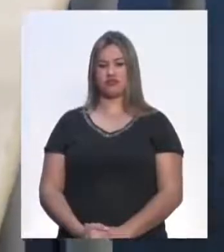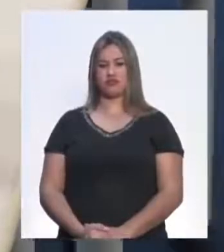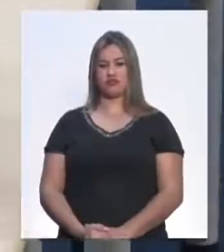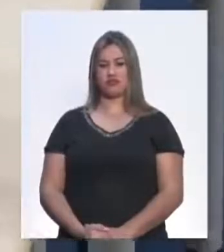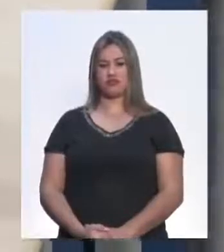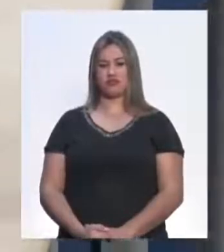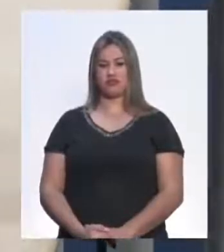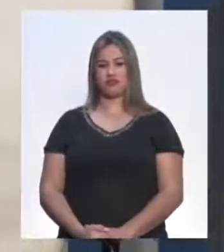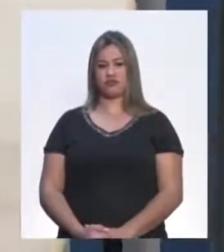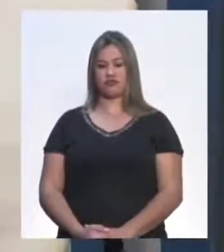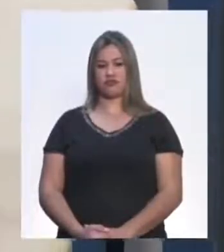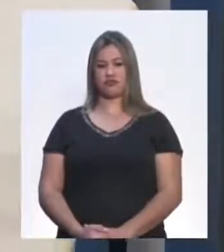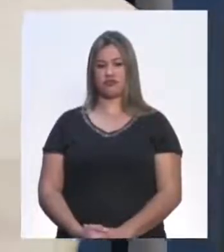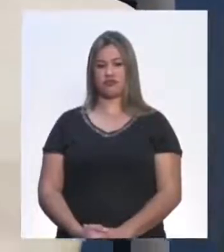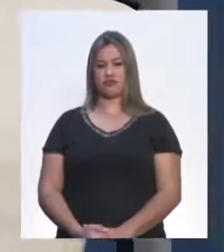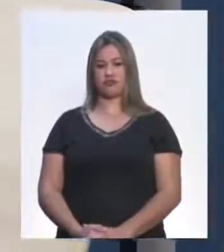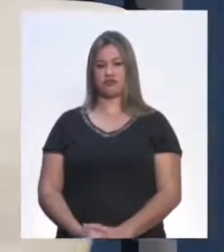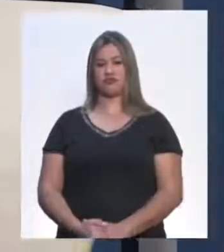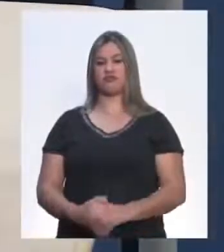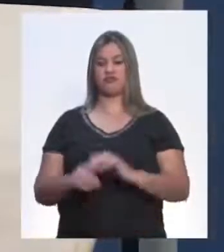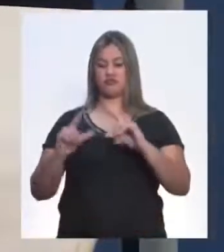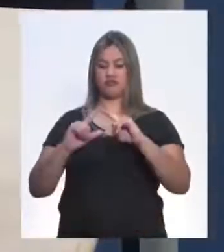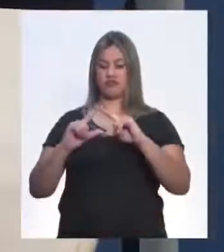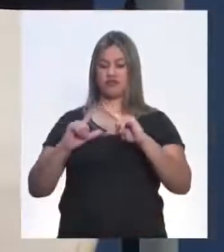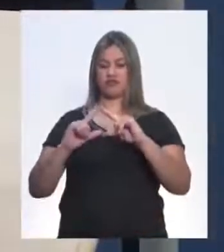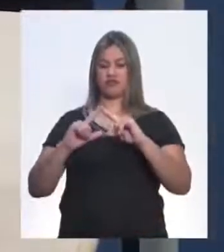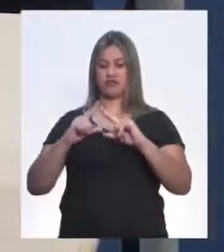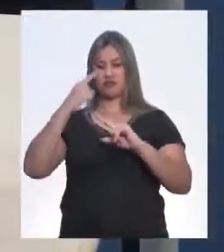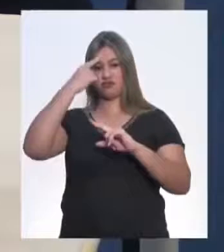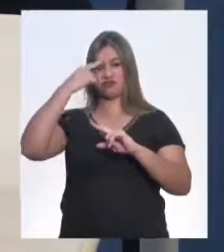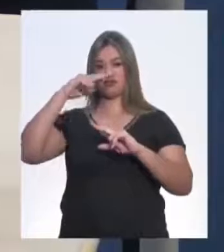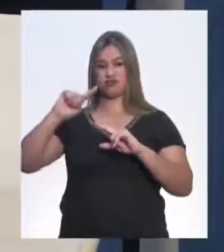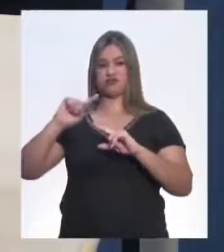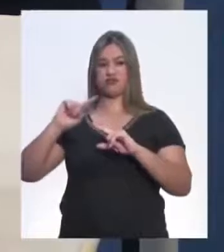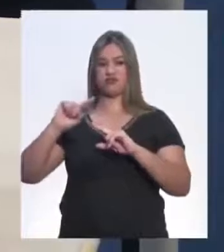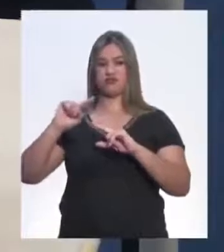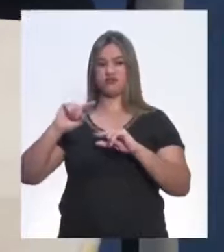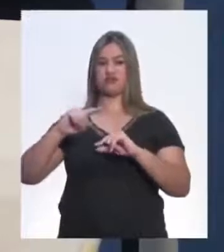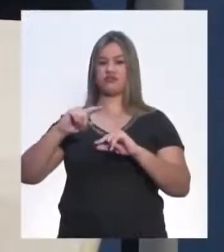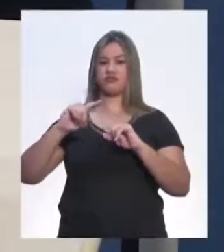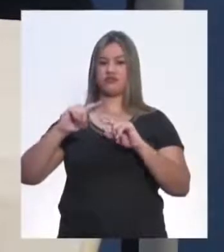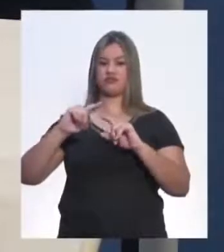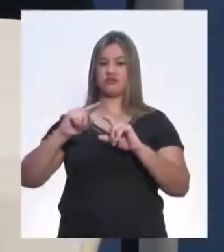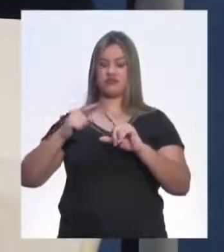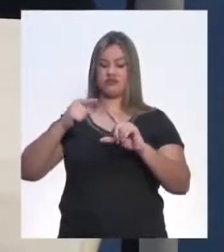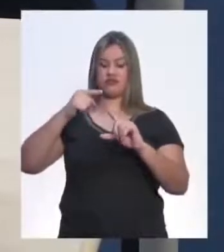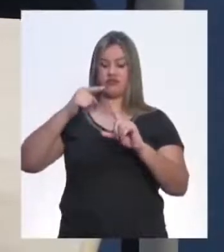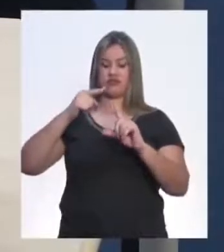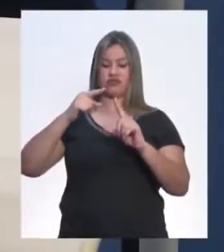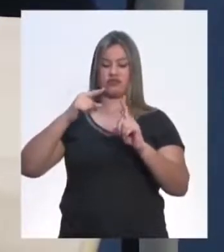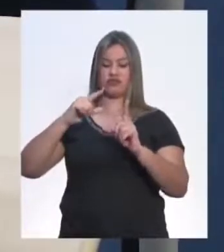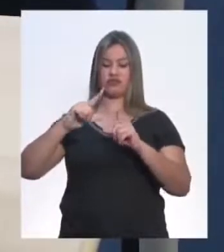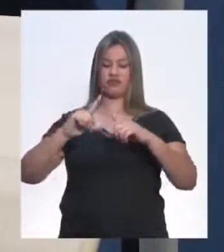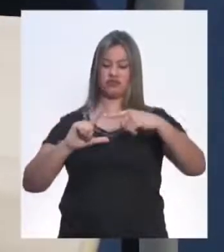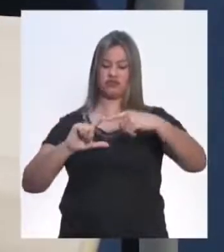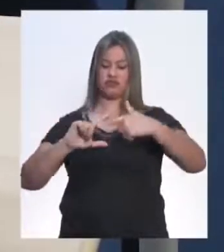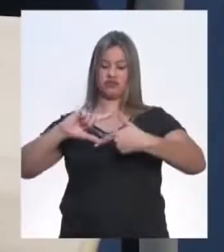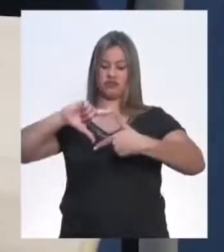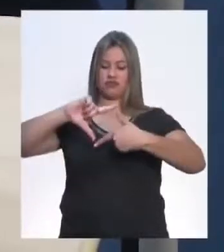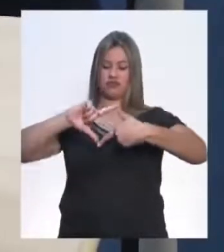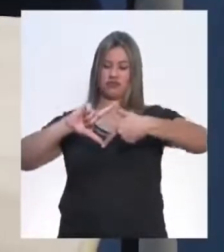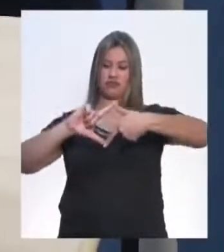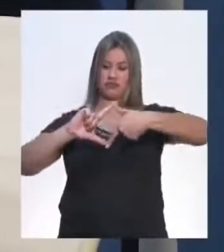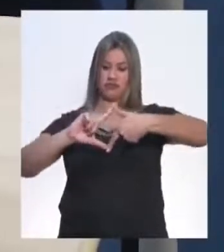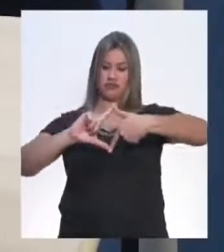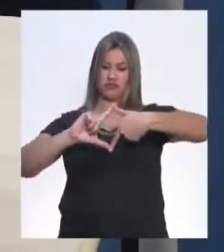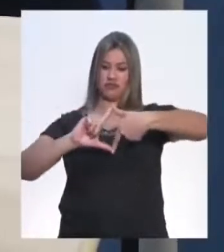Então, traça a reta, eu encontro o último triângulo e o paralelogramo aqui na lateral. Legal, né? Muito. E